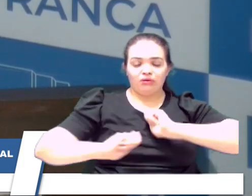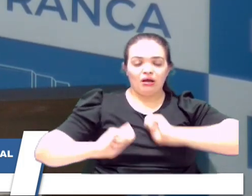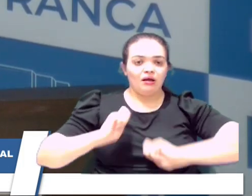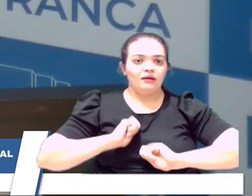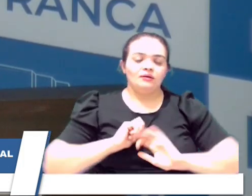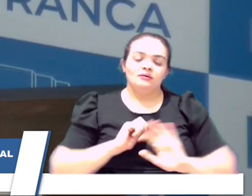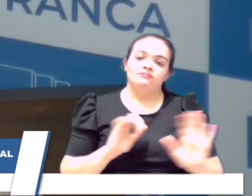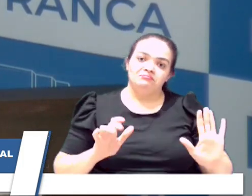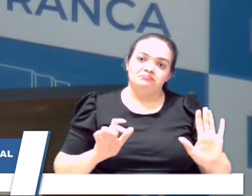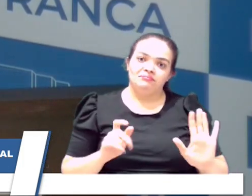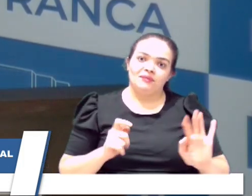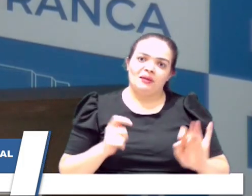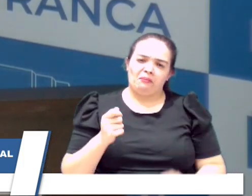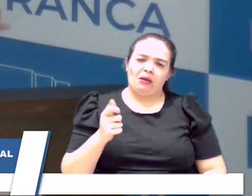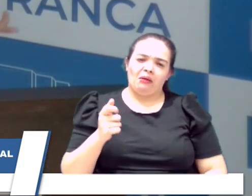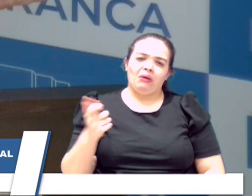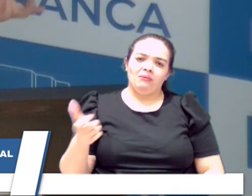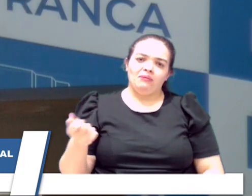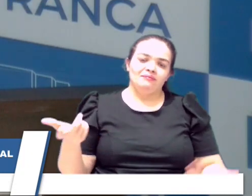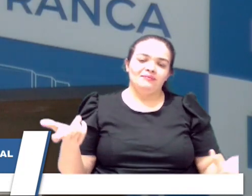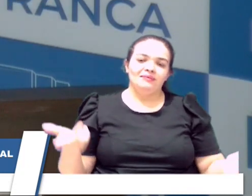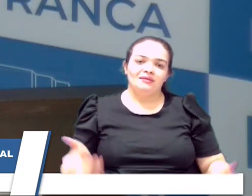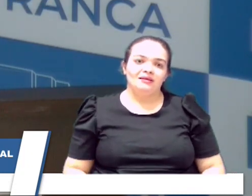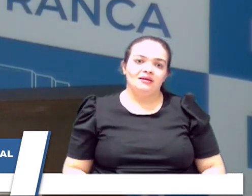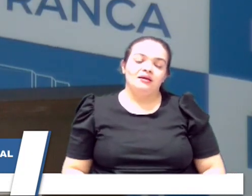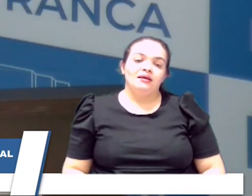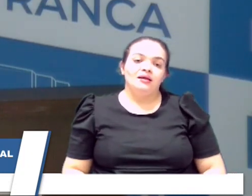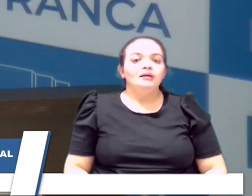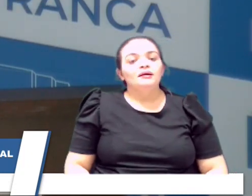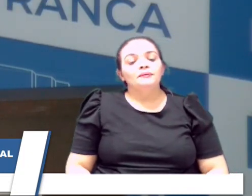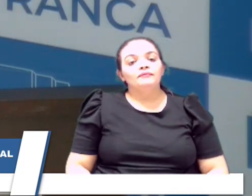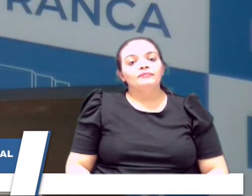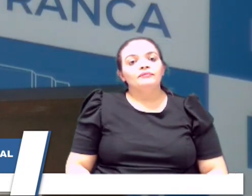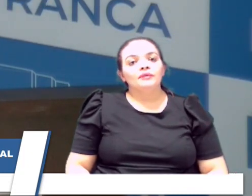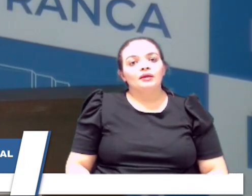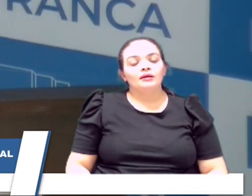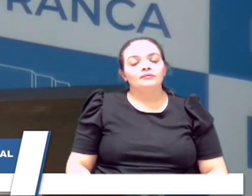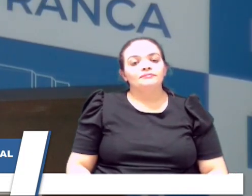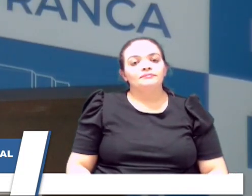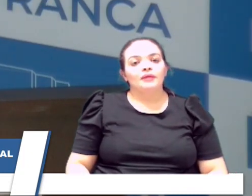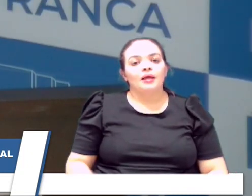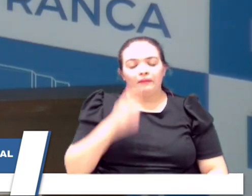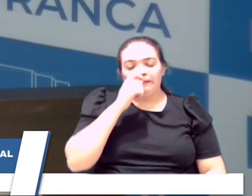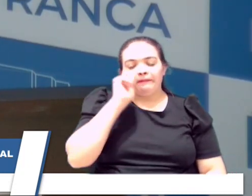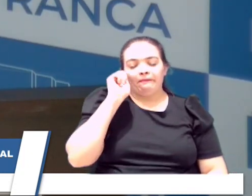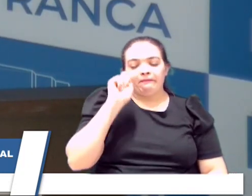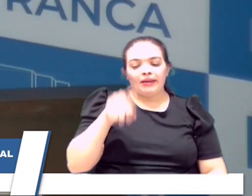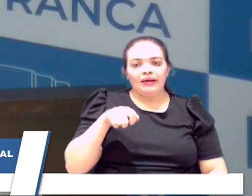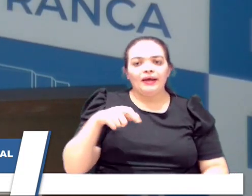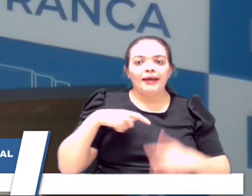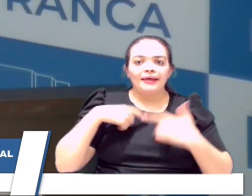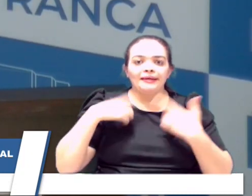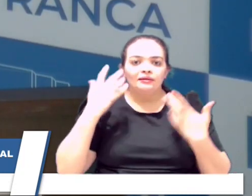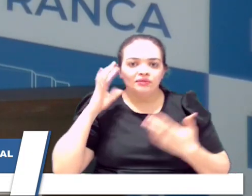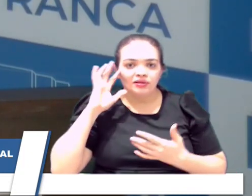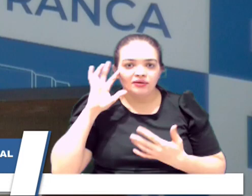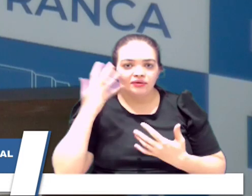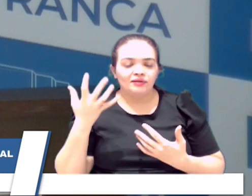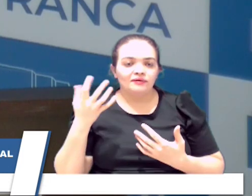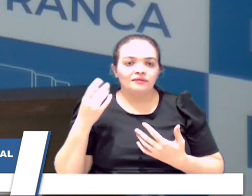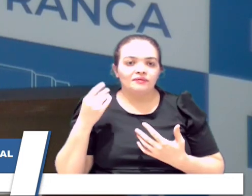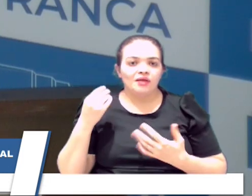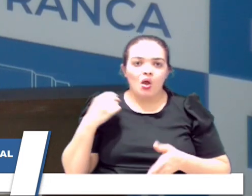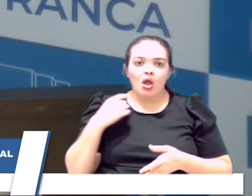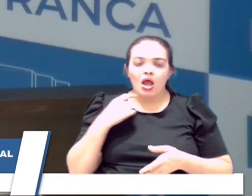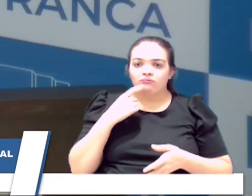mas, né, palavrões são expressivos, convenhamos. E, tipo assim, simplesmente, eu não parava